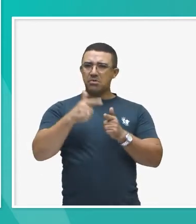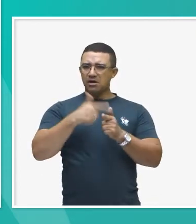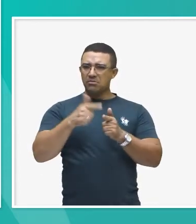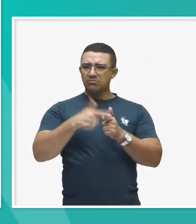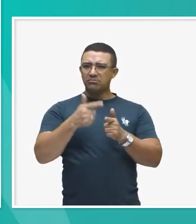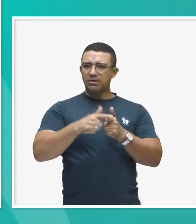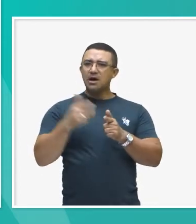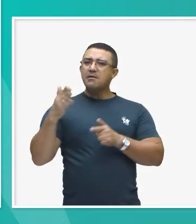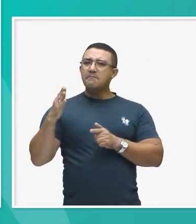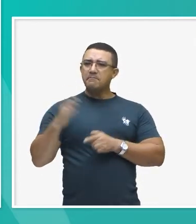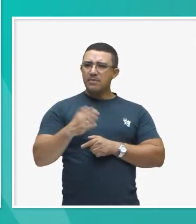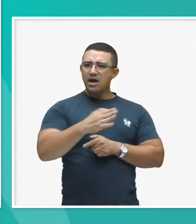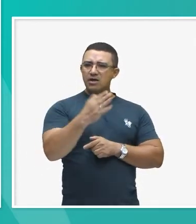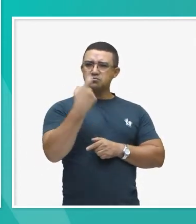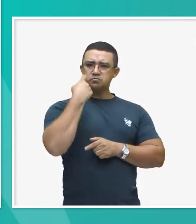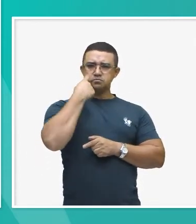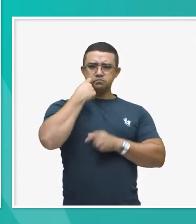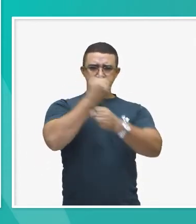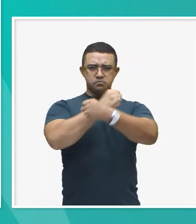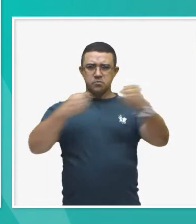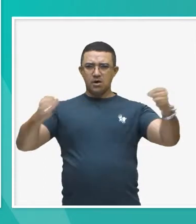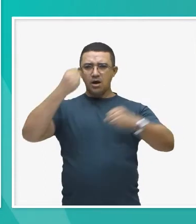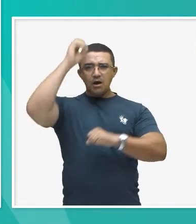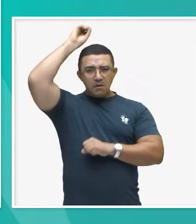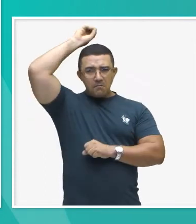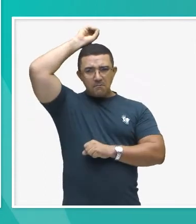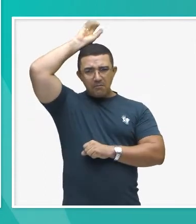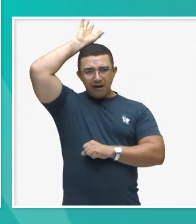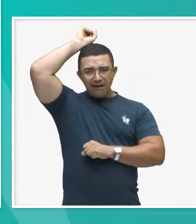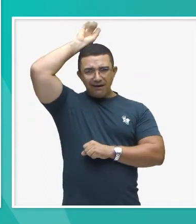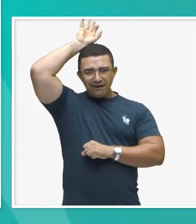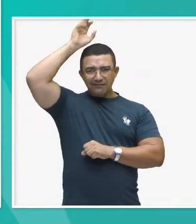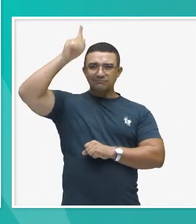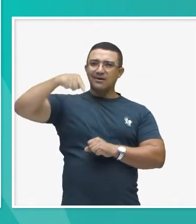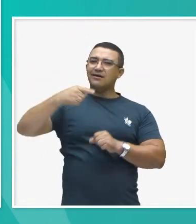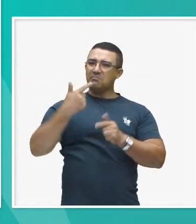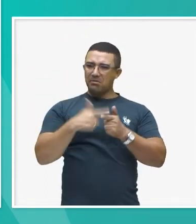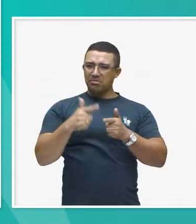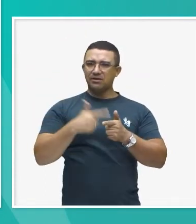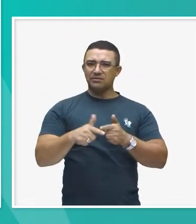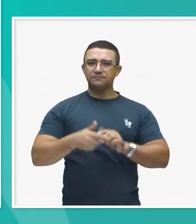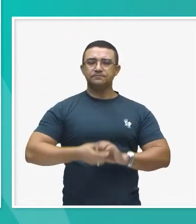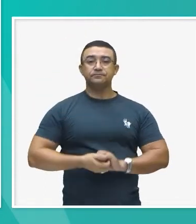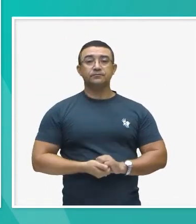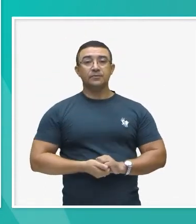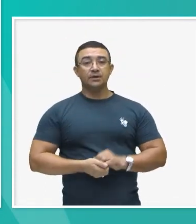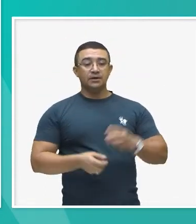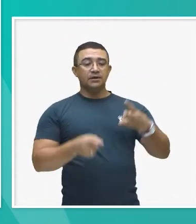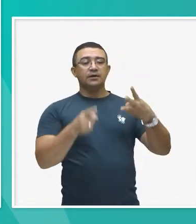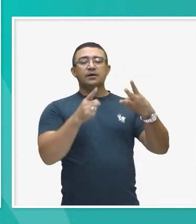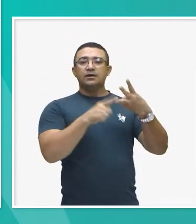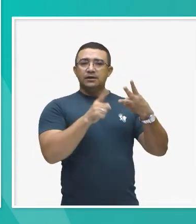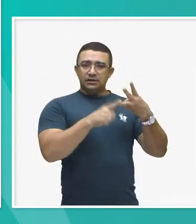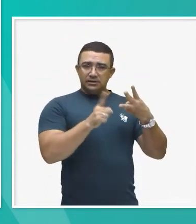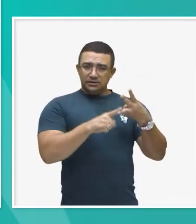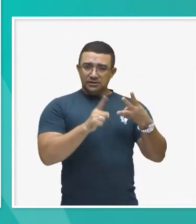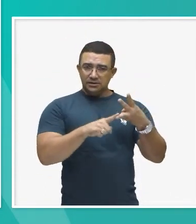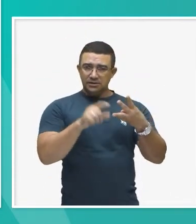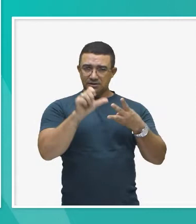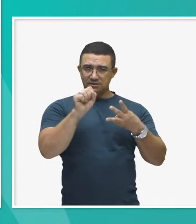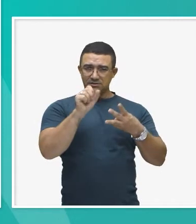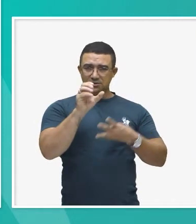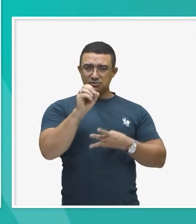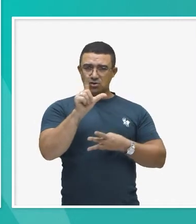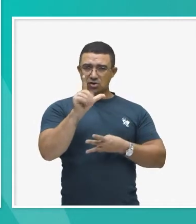Pacífico, tá bom? A terceira frase diz o quê? Solomon and Victoria argue with the Japanese